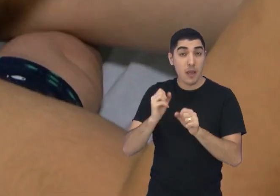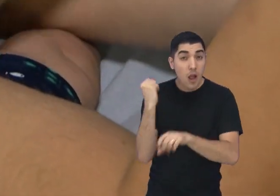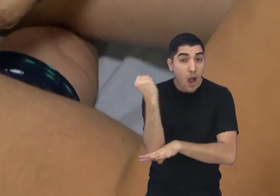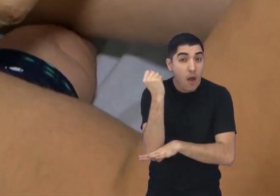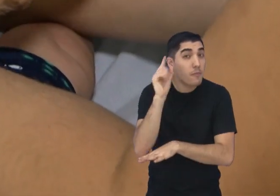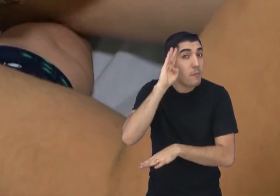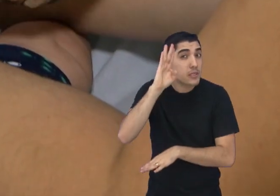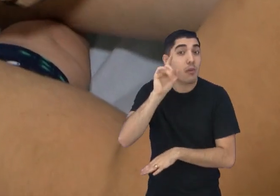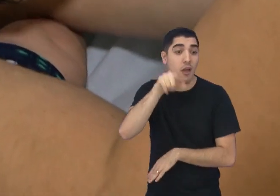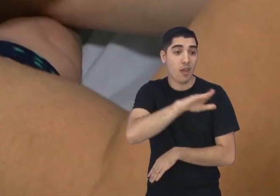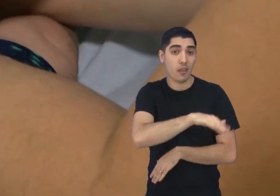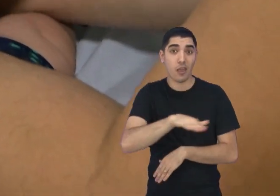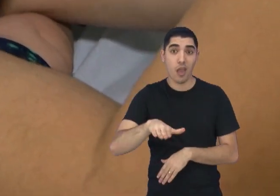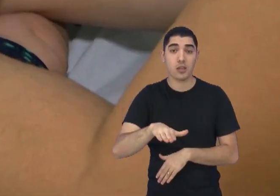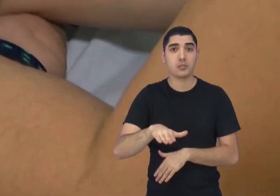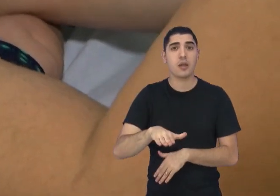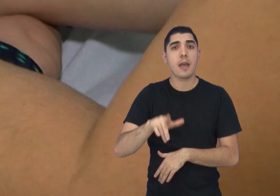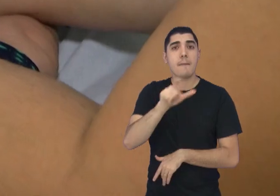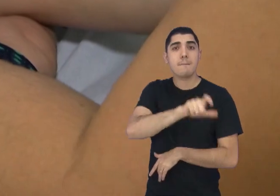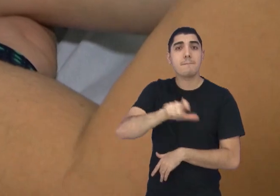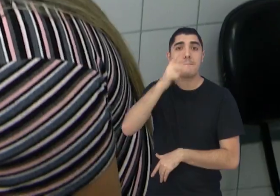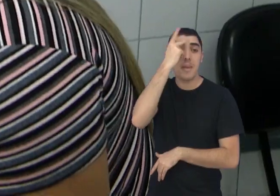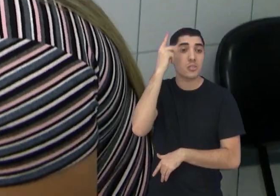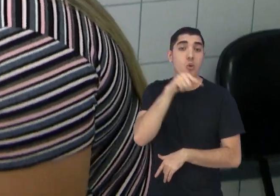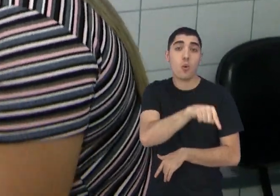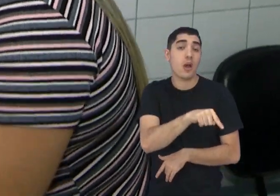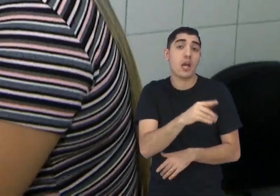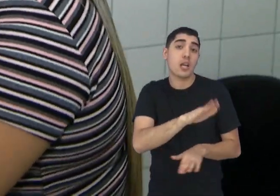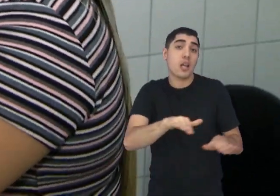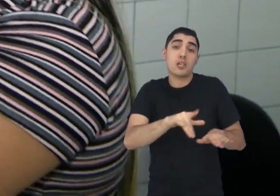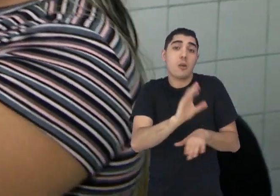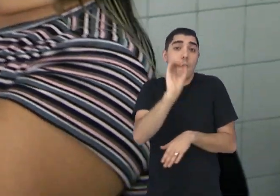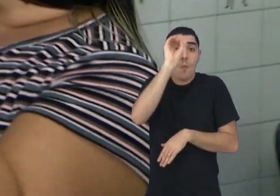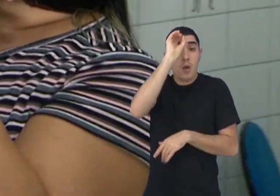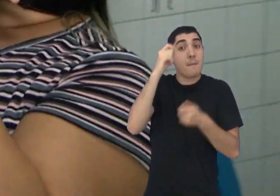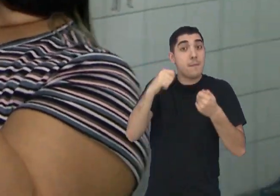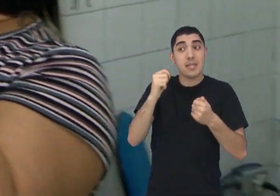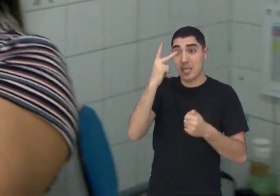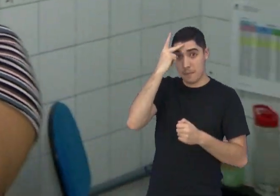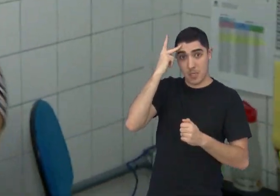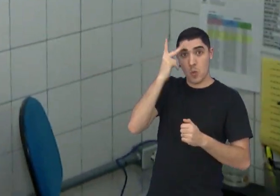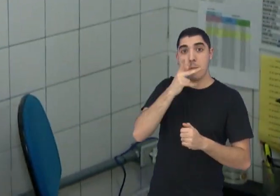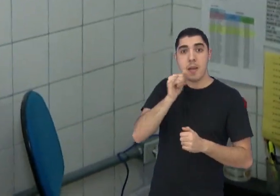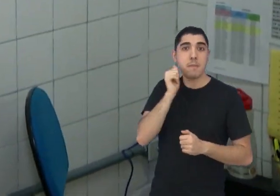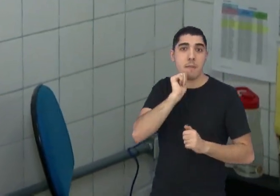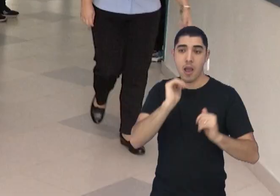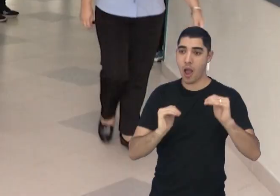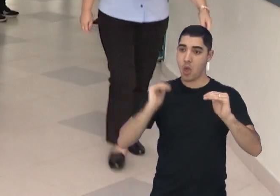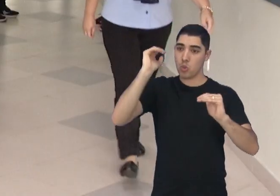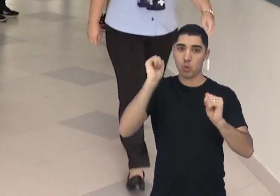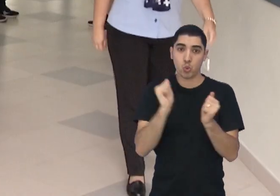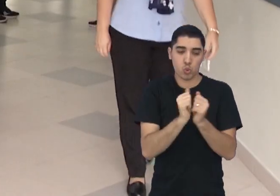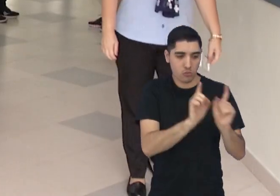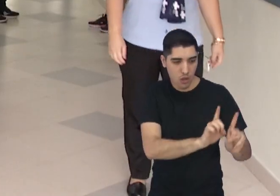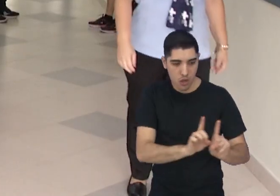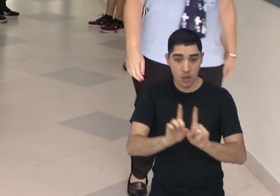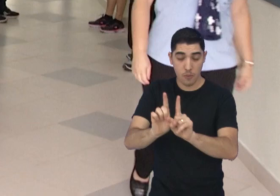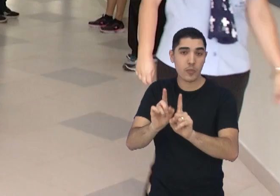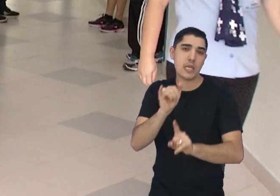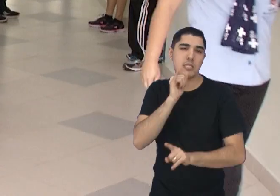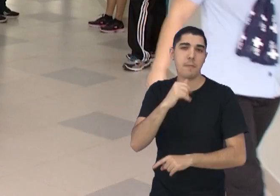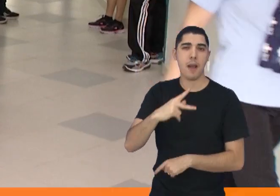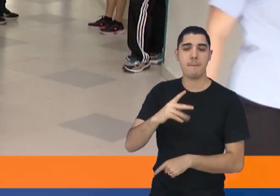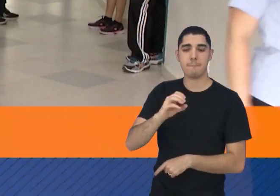também. Justamente o público que não fala por si precisa de um adulto para levá-lo até uma unidade de saúde. A poliomielite,